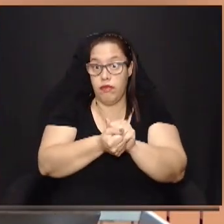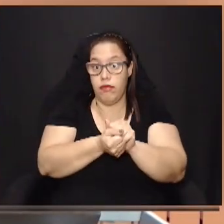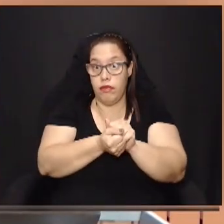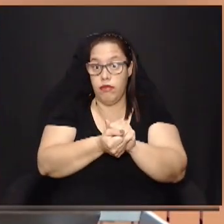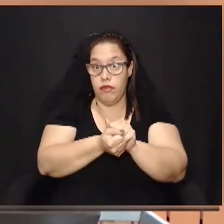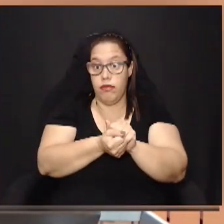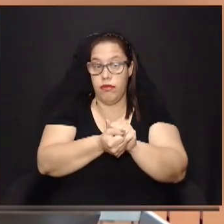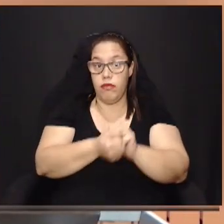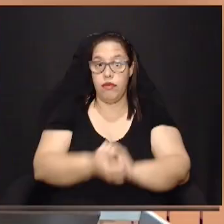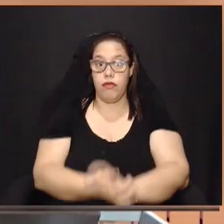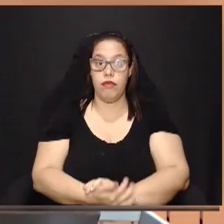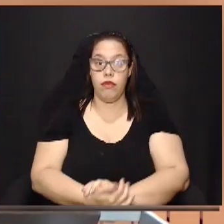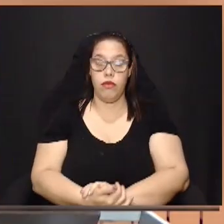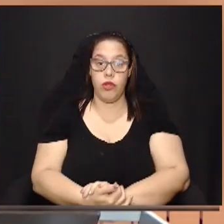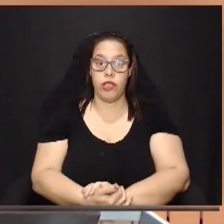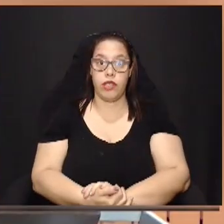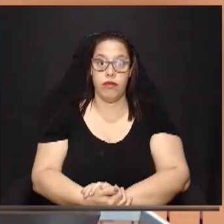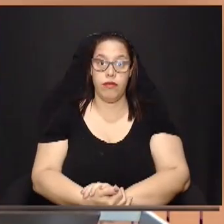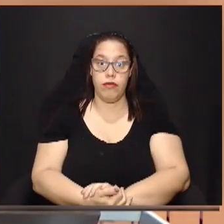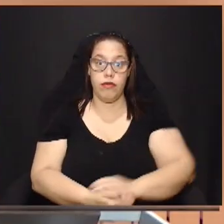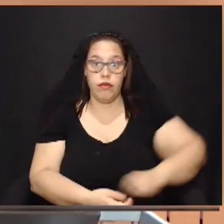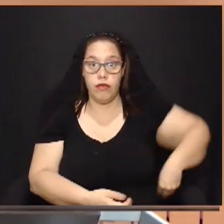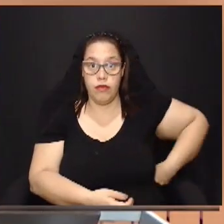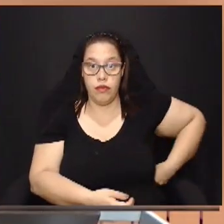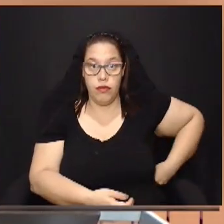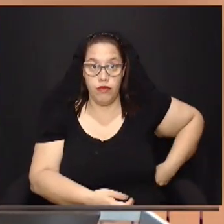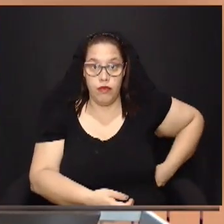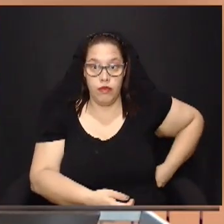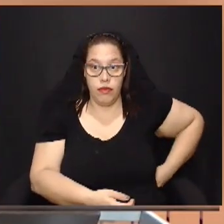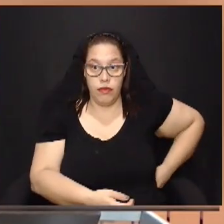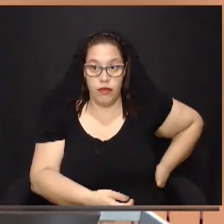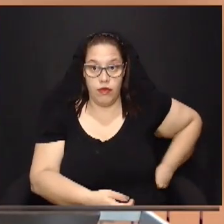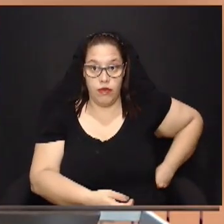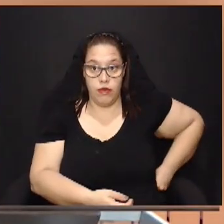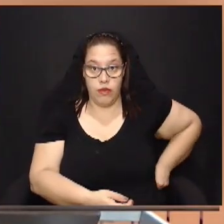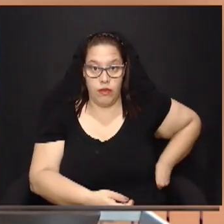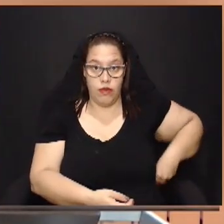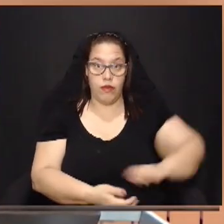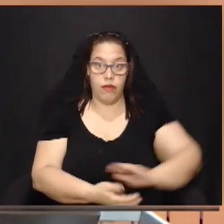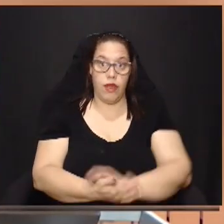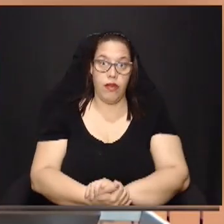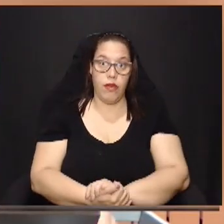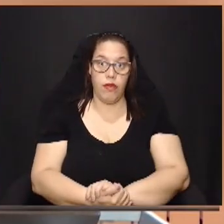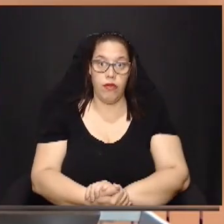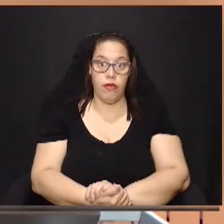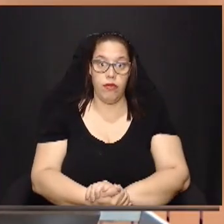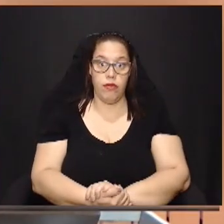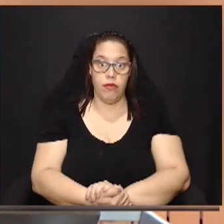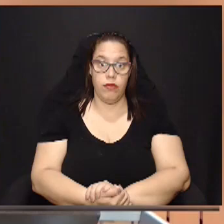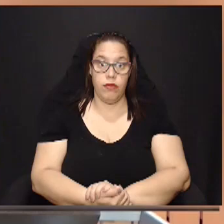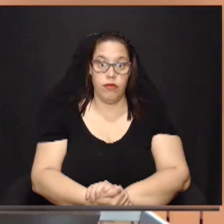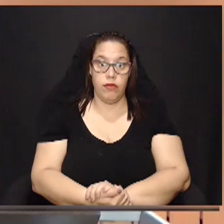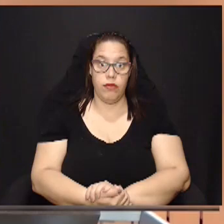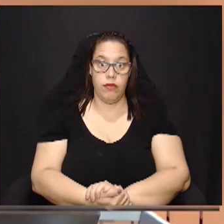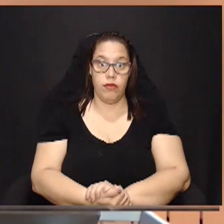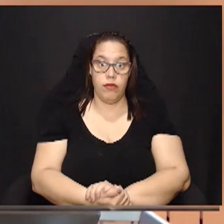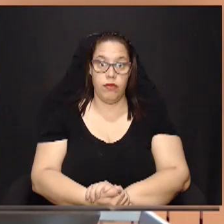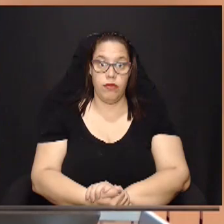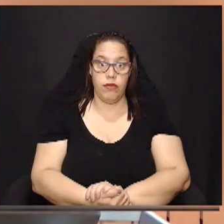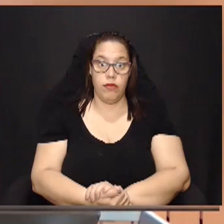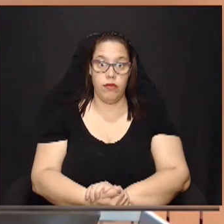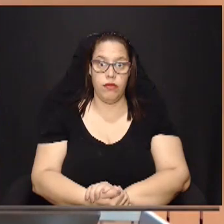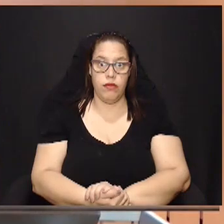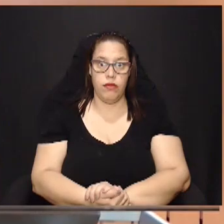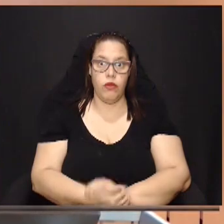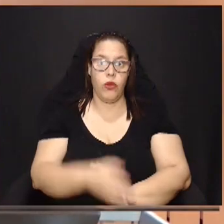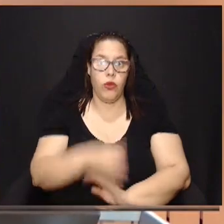de autodeclaração. Então, a gente vê que existe a redução do Estado, a diminuição do corpo de